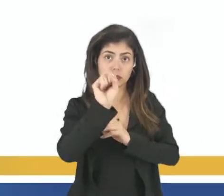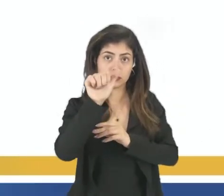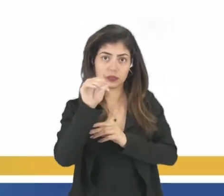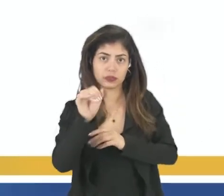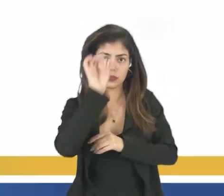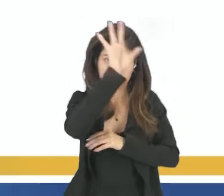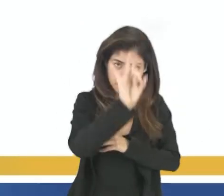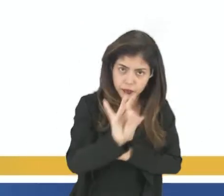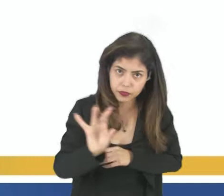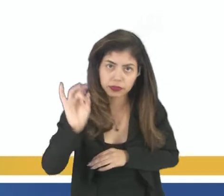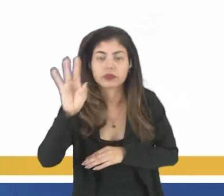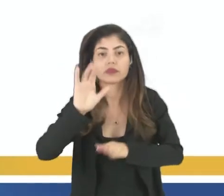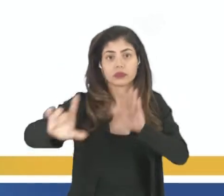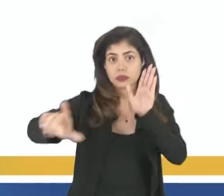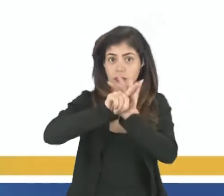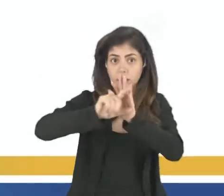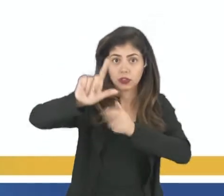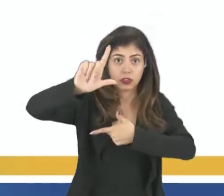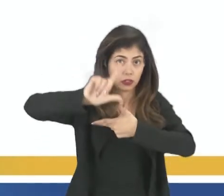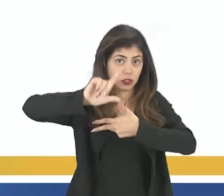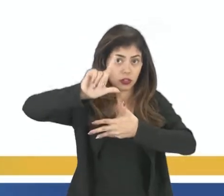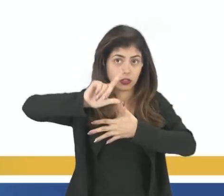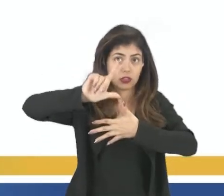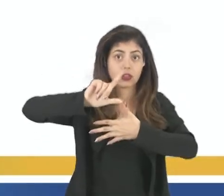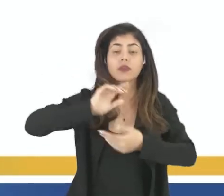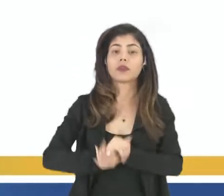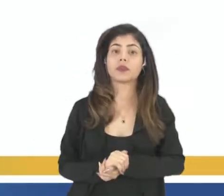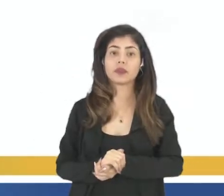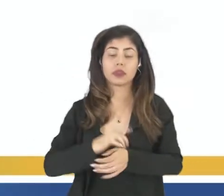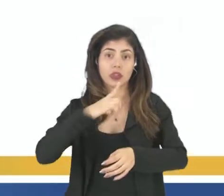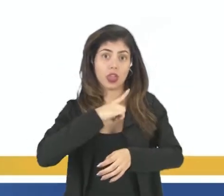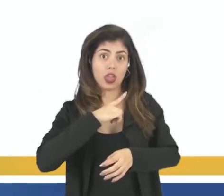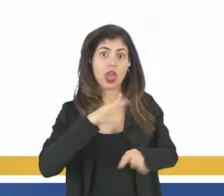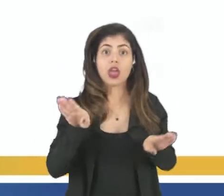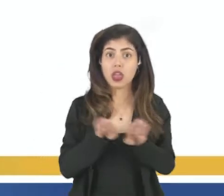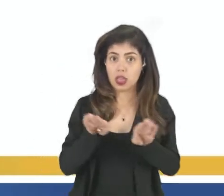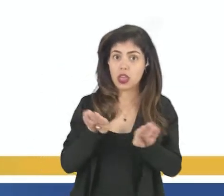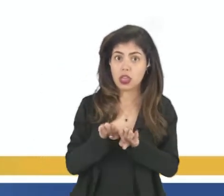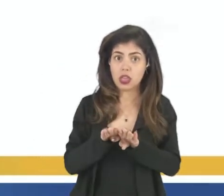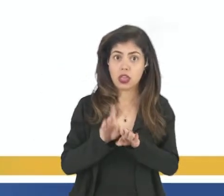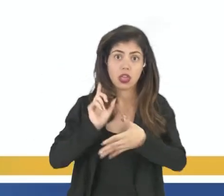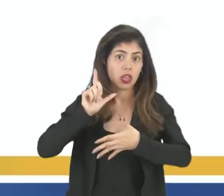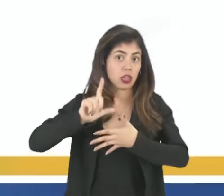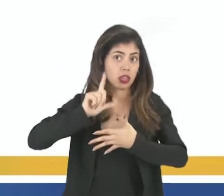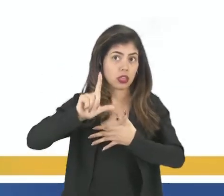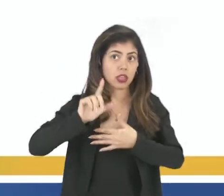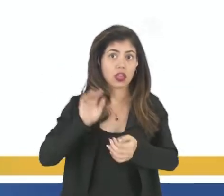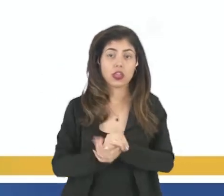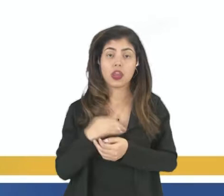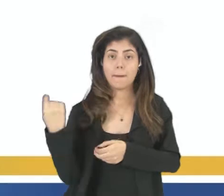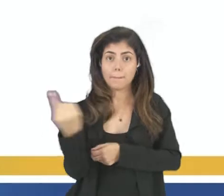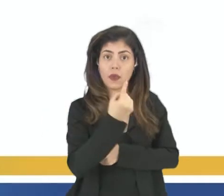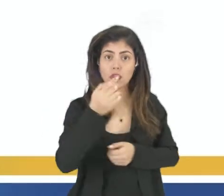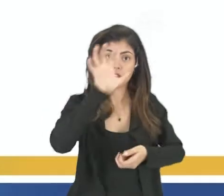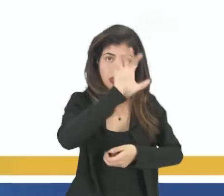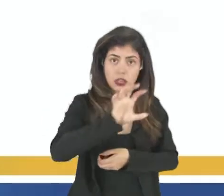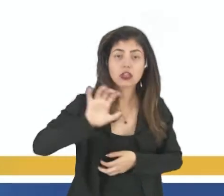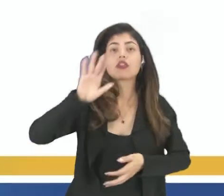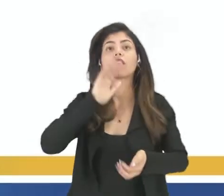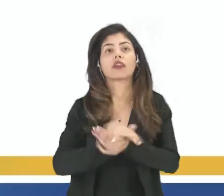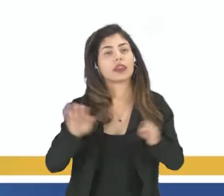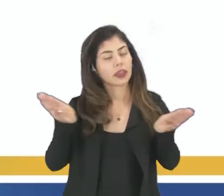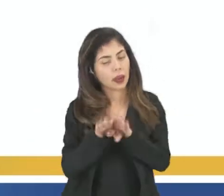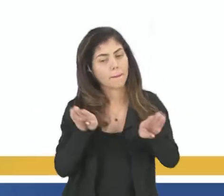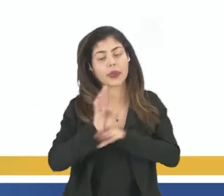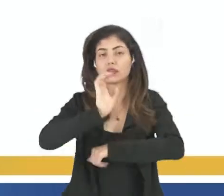são as instâncias legislativas, as instituições que regem esse tema na nossa sociedade. E aqui no nosso estado, na nossa região, a Comissão de